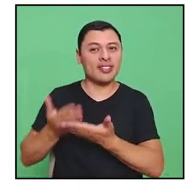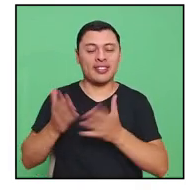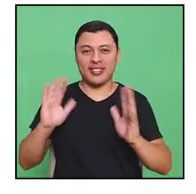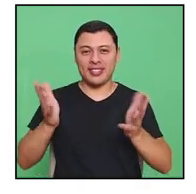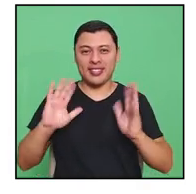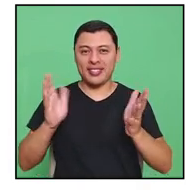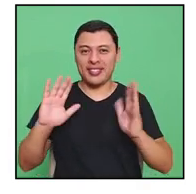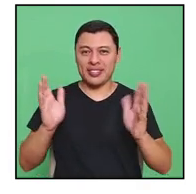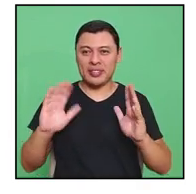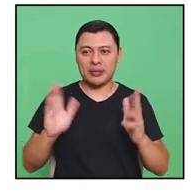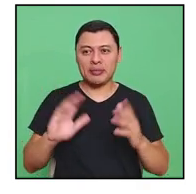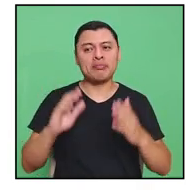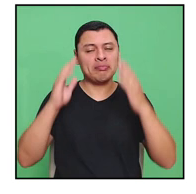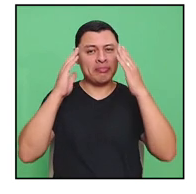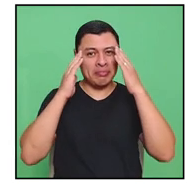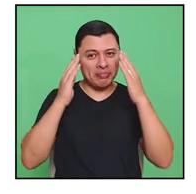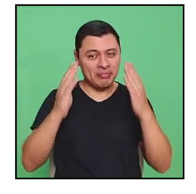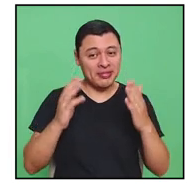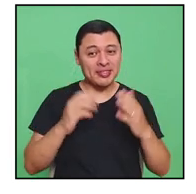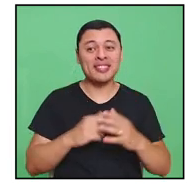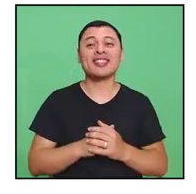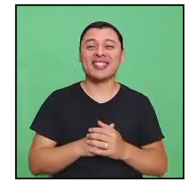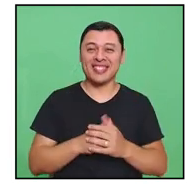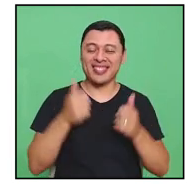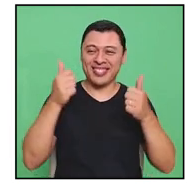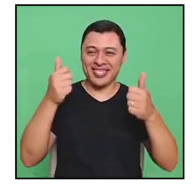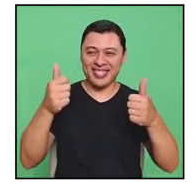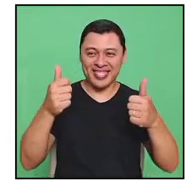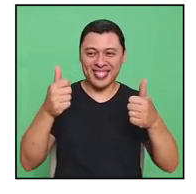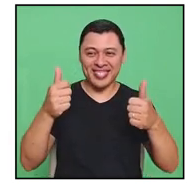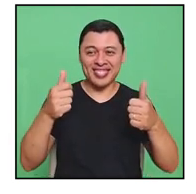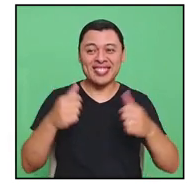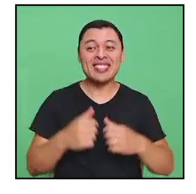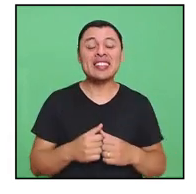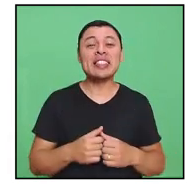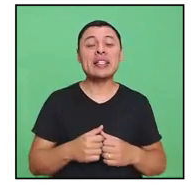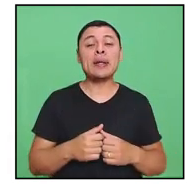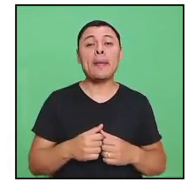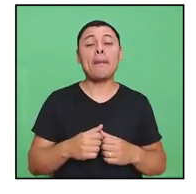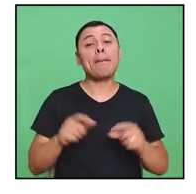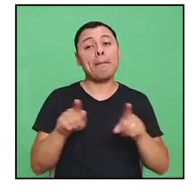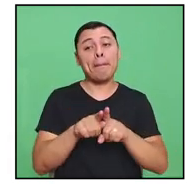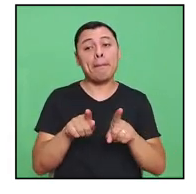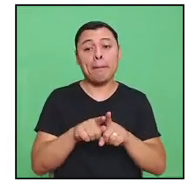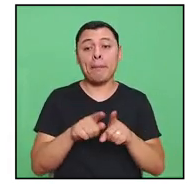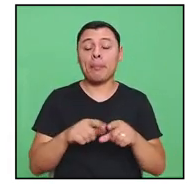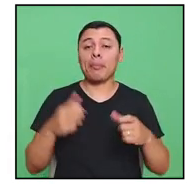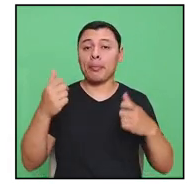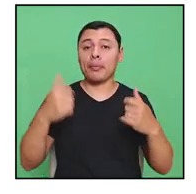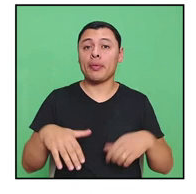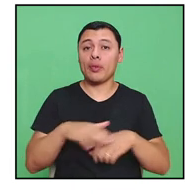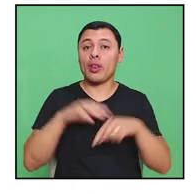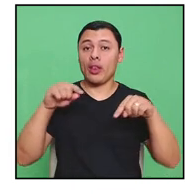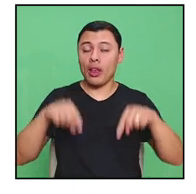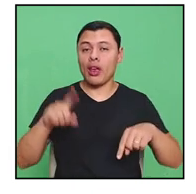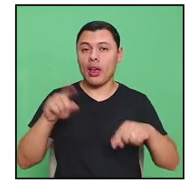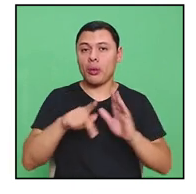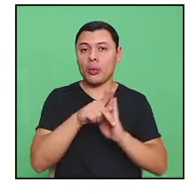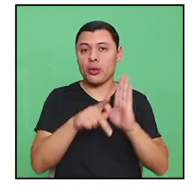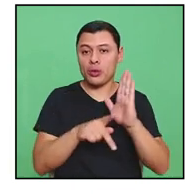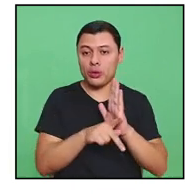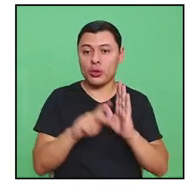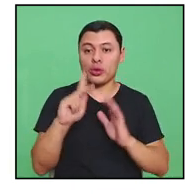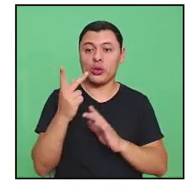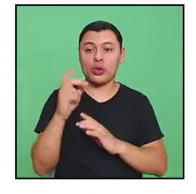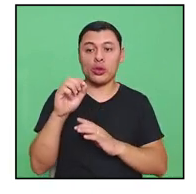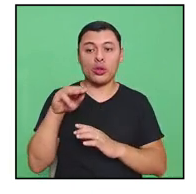em Libras para a gente. Obrigado, Cleiton. Também queria dizer que essa conversa, ela faz parte do projeto, né, do Homeostasis Lab Novo